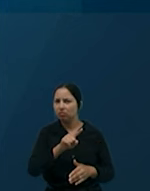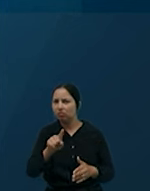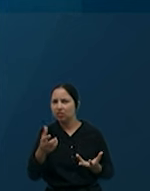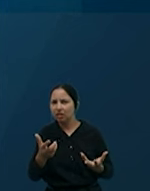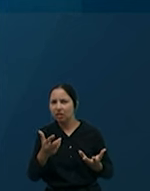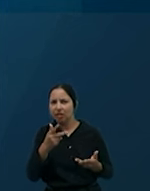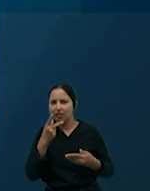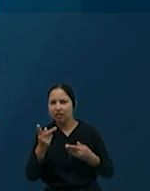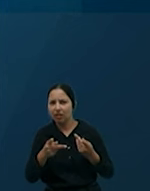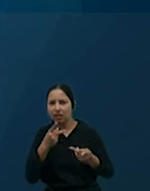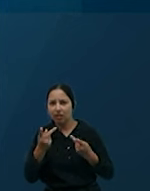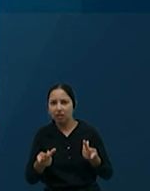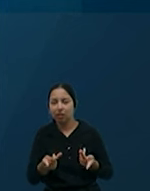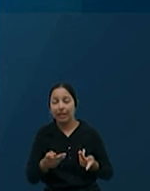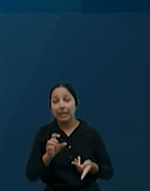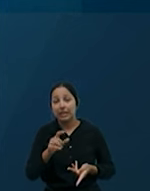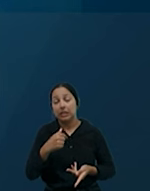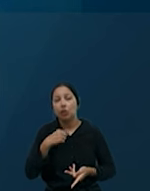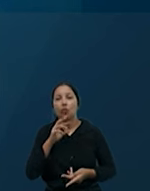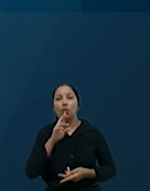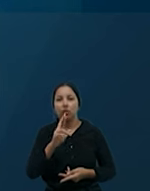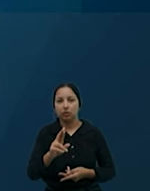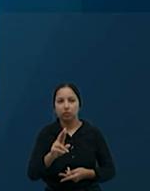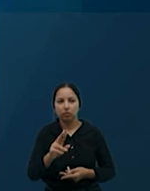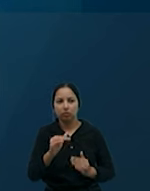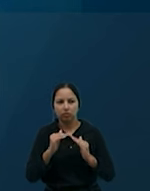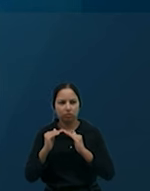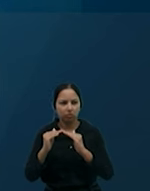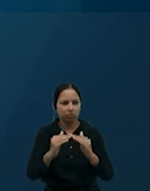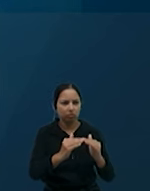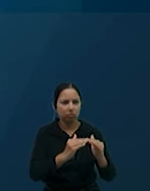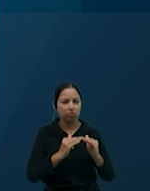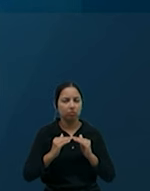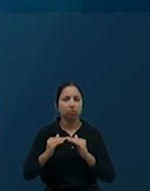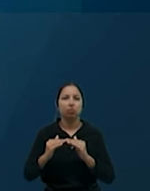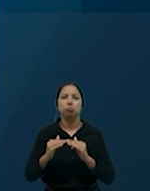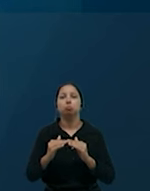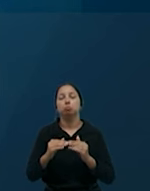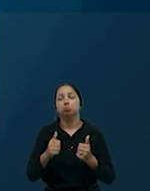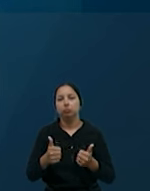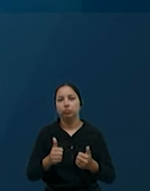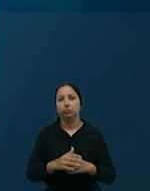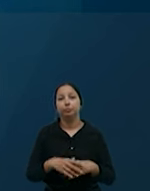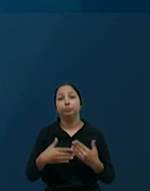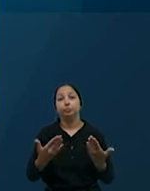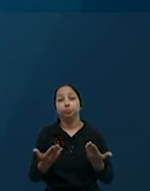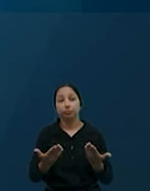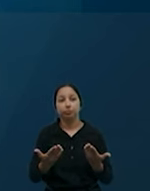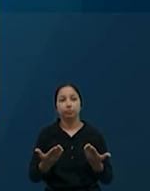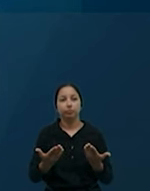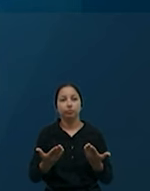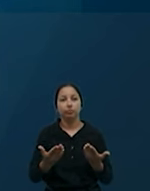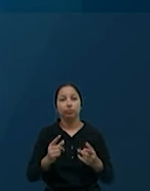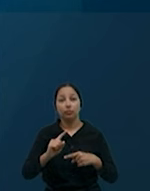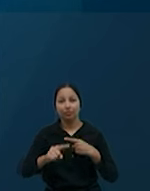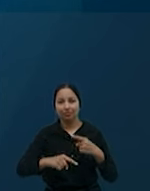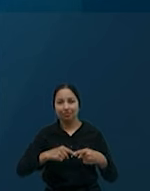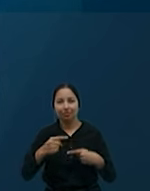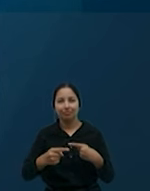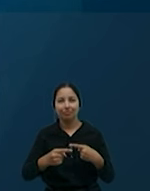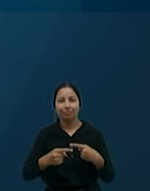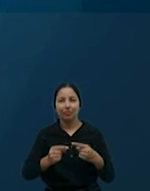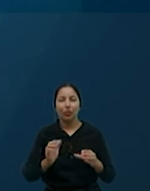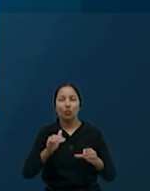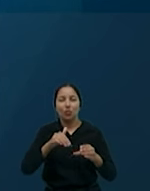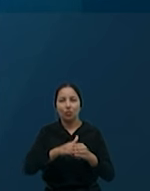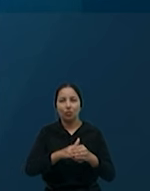proclamar o resultado. Estão de acordo? Então, a sessão, após a apresentação do voto pelo senhor relator,